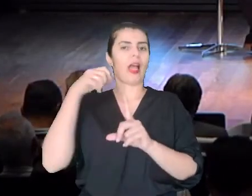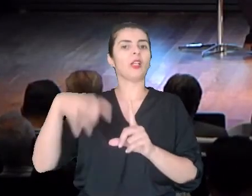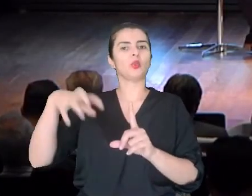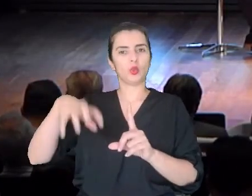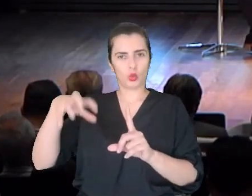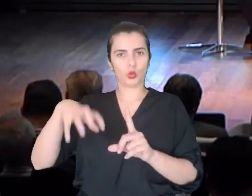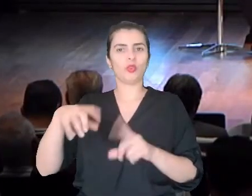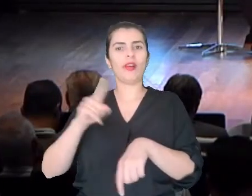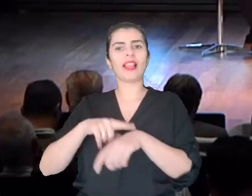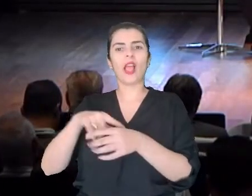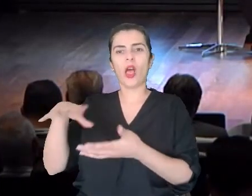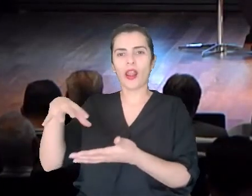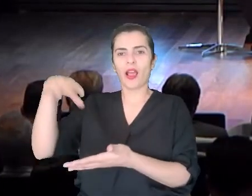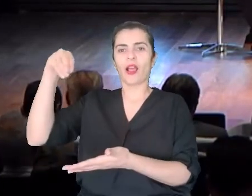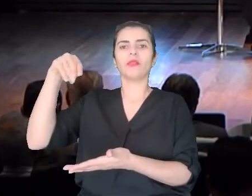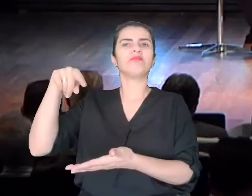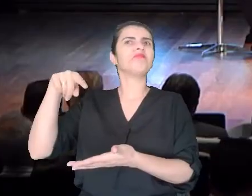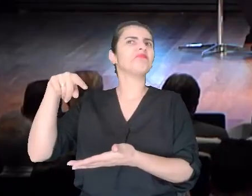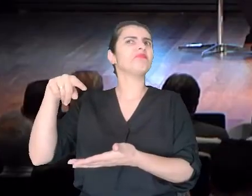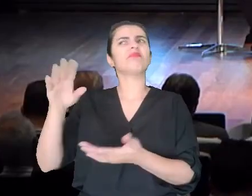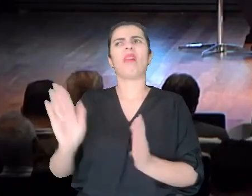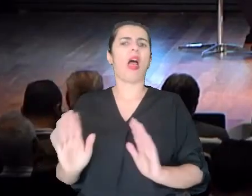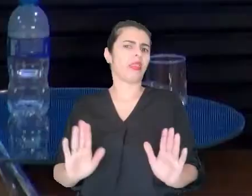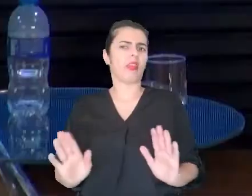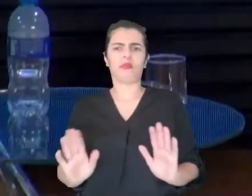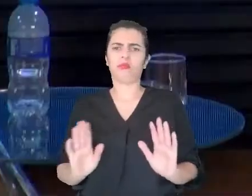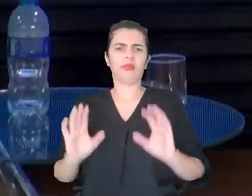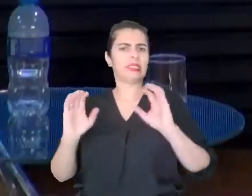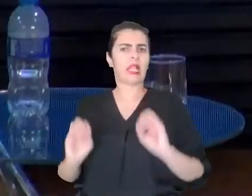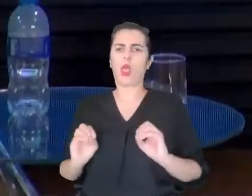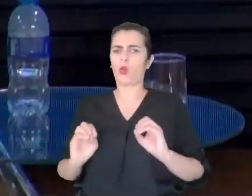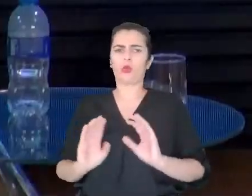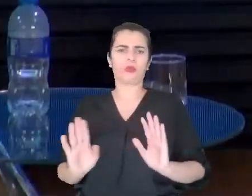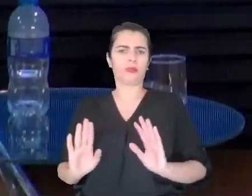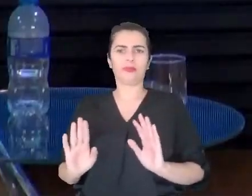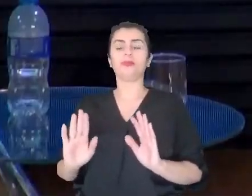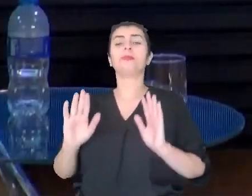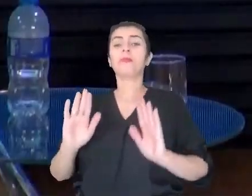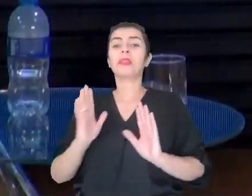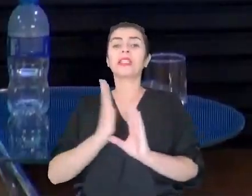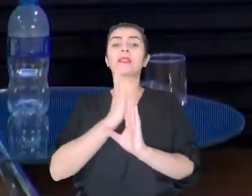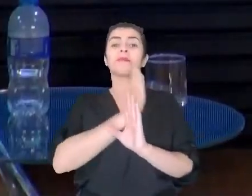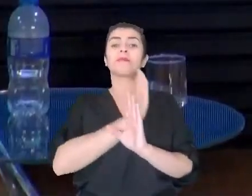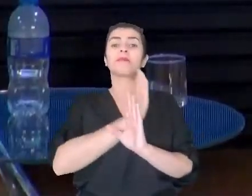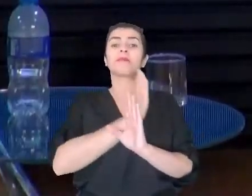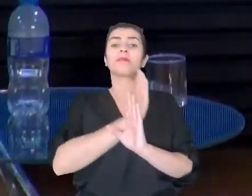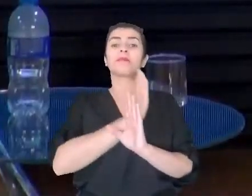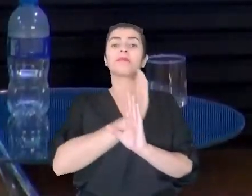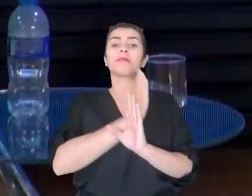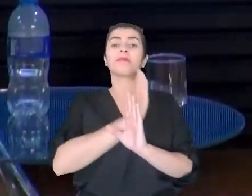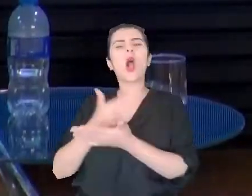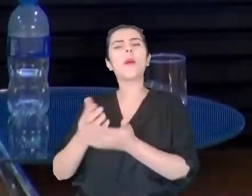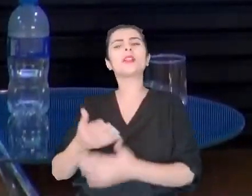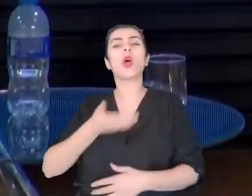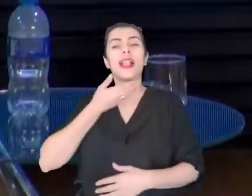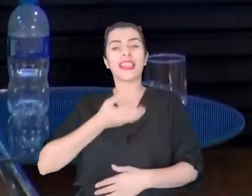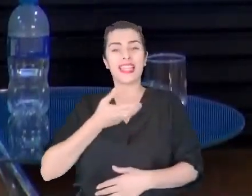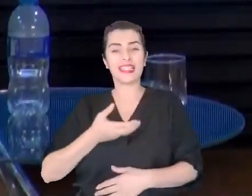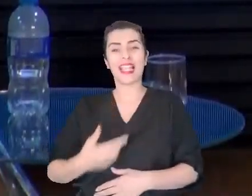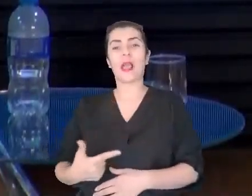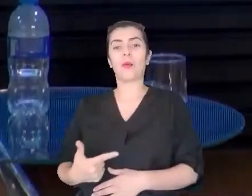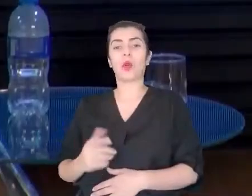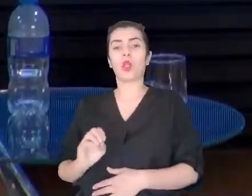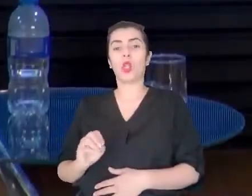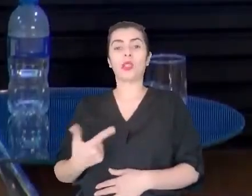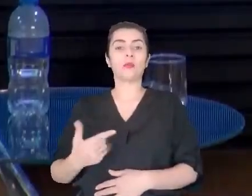si, ele é nulo, zero, né? Nós começamos a operar essa pilha, para vocês terem ideia, em dezembro de 2020, né? Ou seja, era